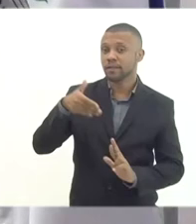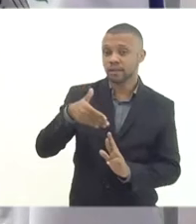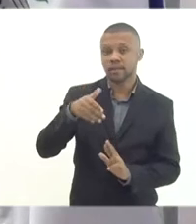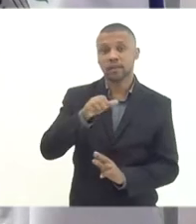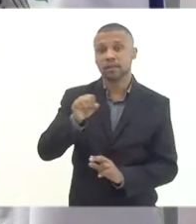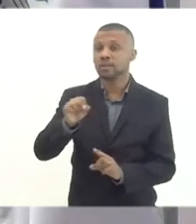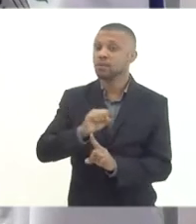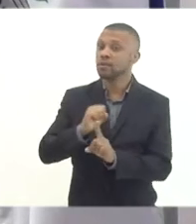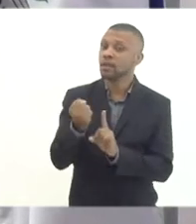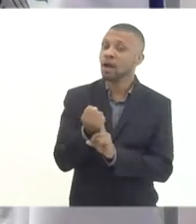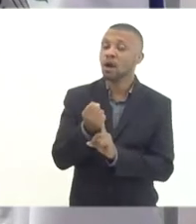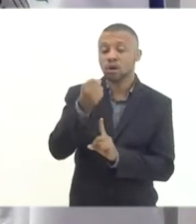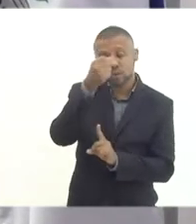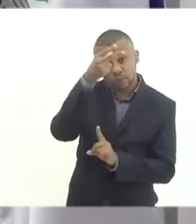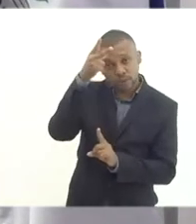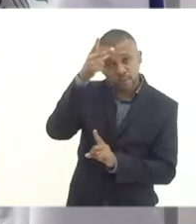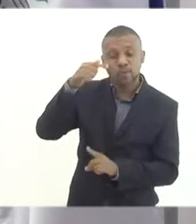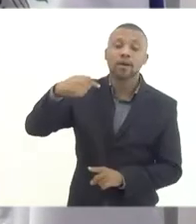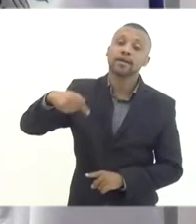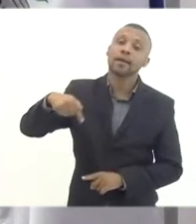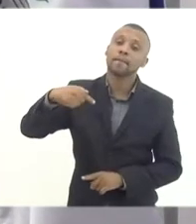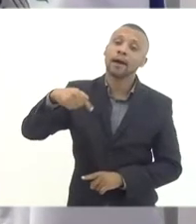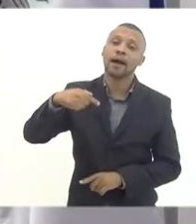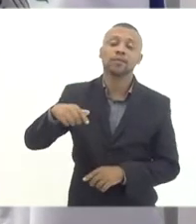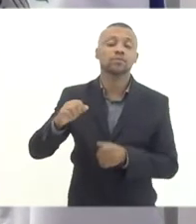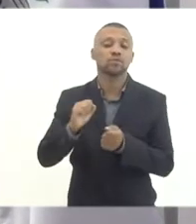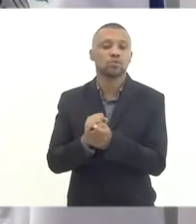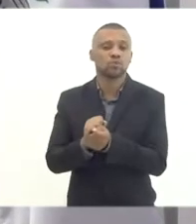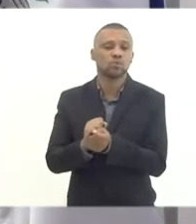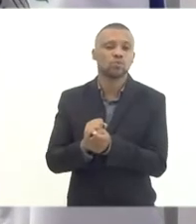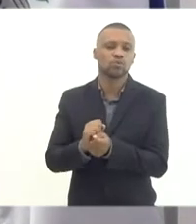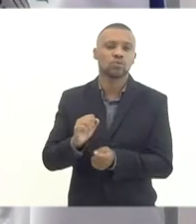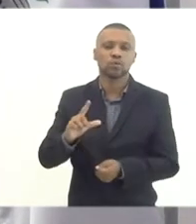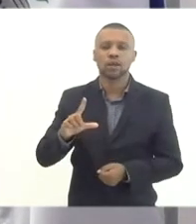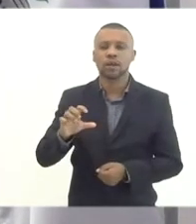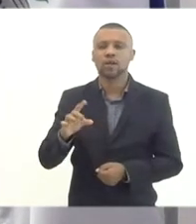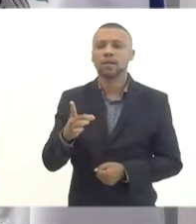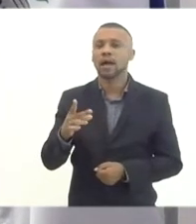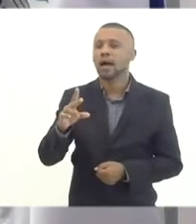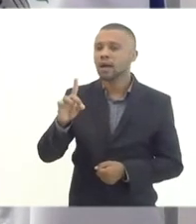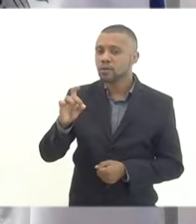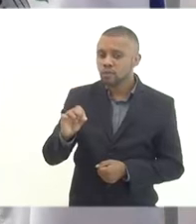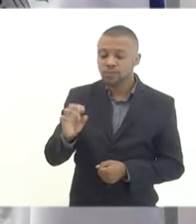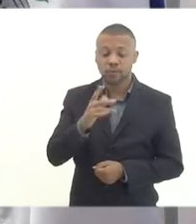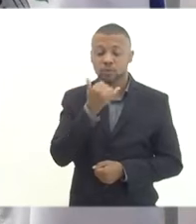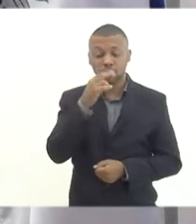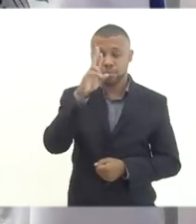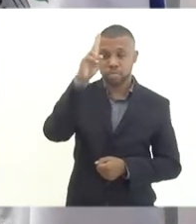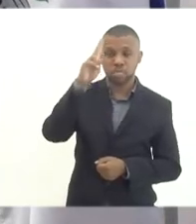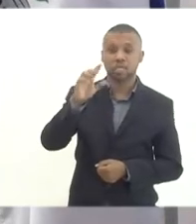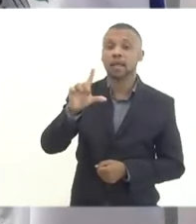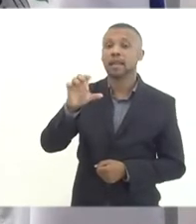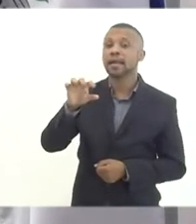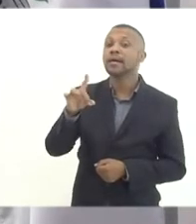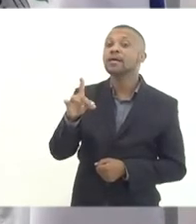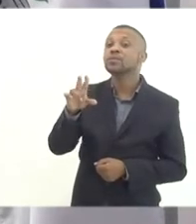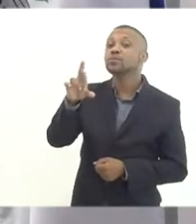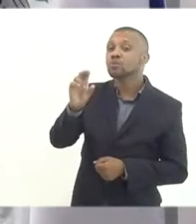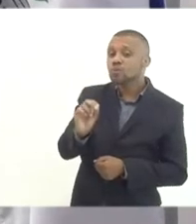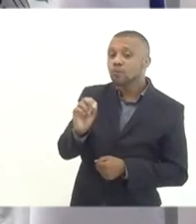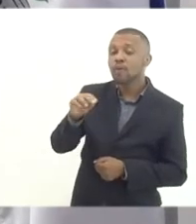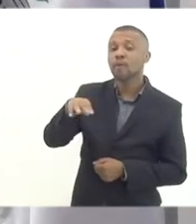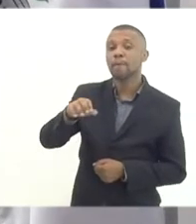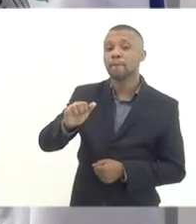Queimados acompanhado pelo senhor Leonardo Martins Leandro Leandro